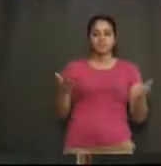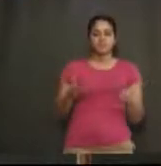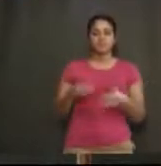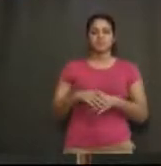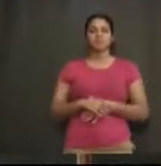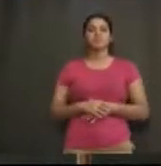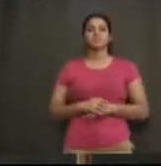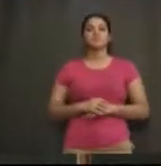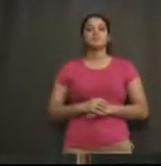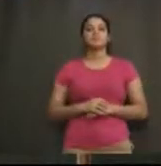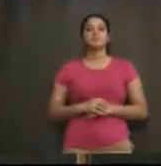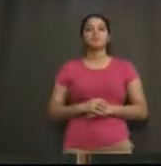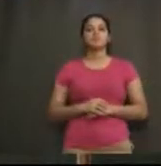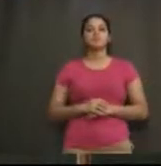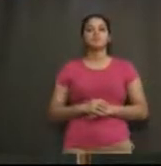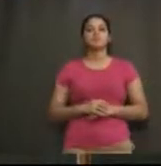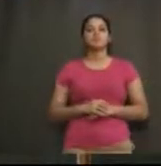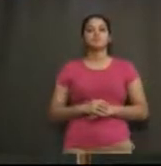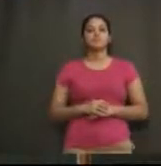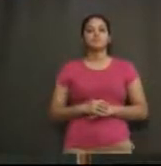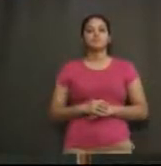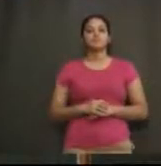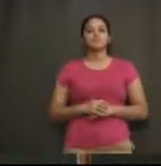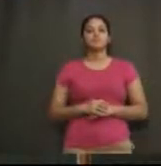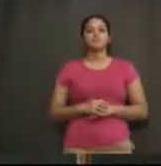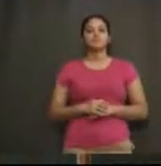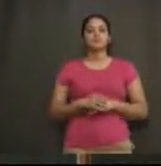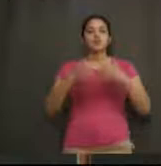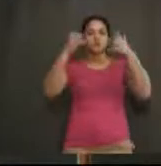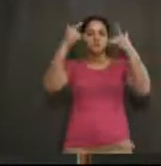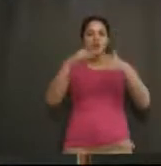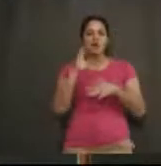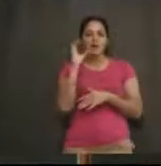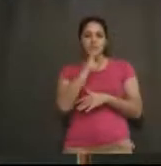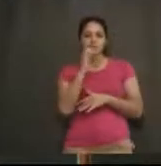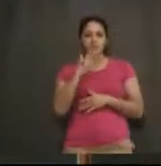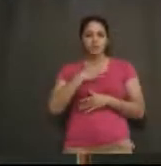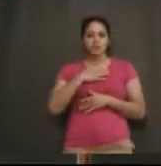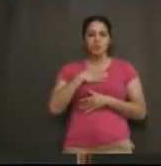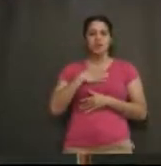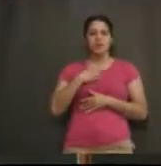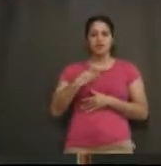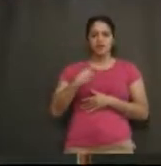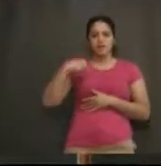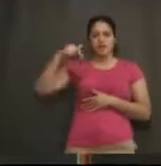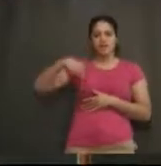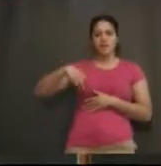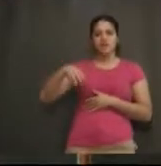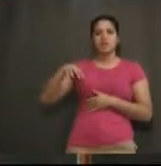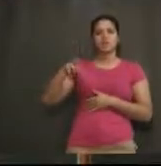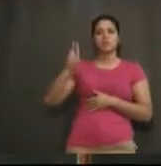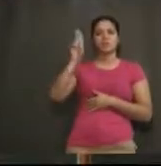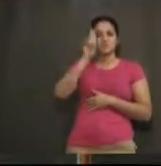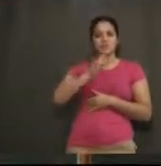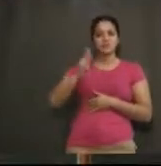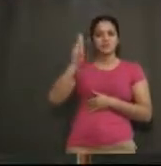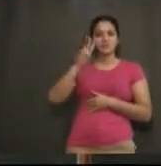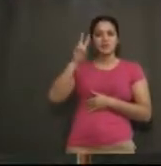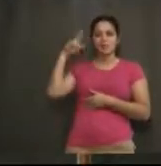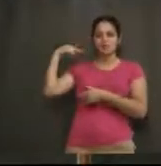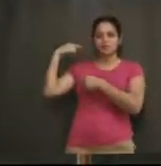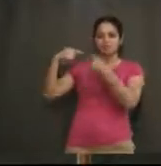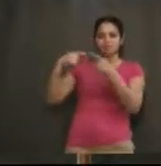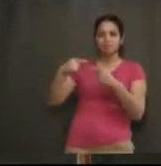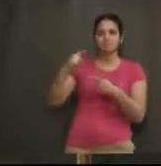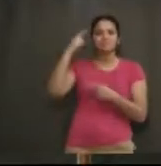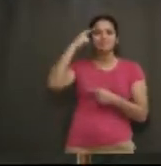Trazendo um pouco para a minha trajetória dentro da universidade, a primeira edição da Bienal ocorreu em 2002, como foi falado